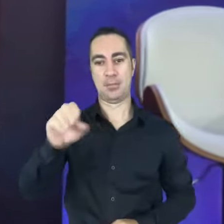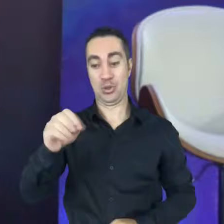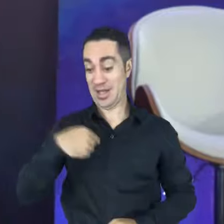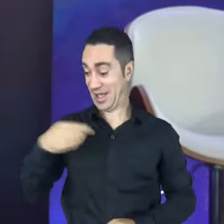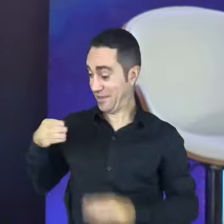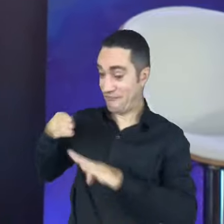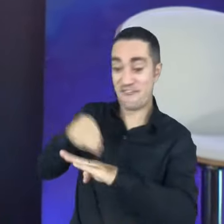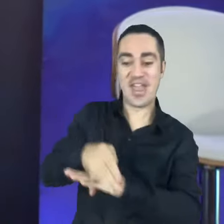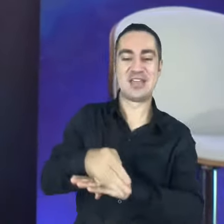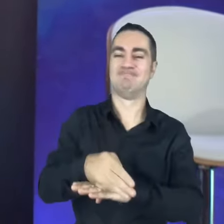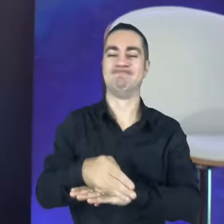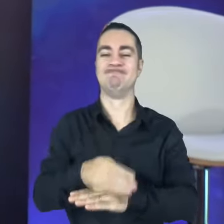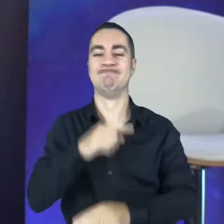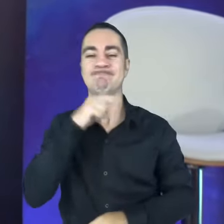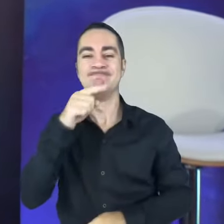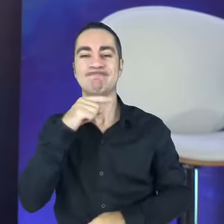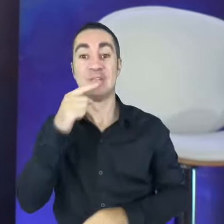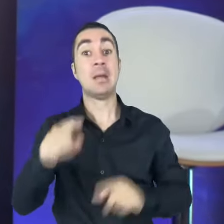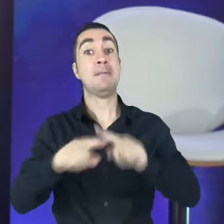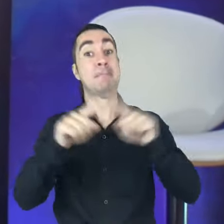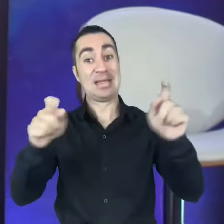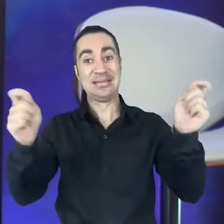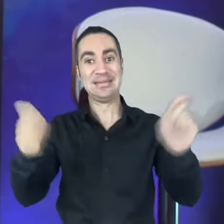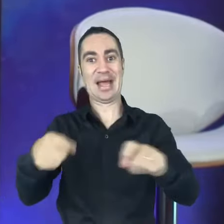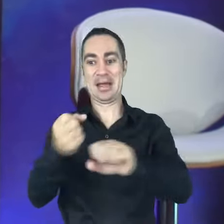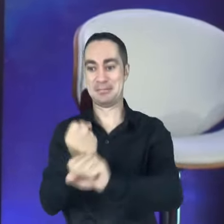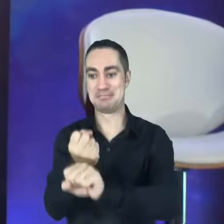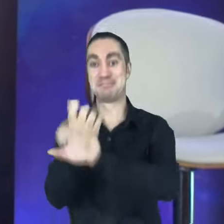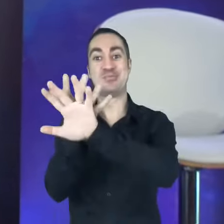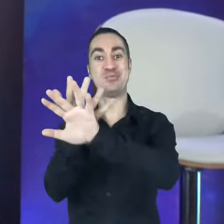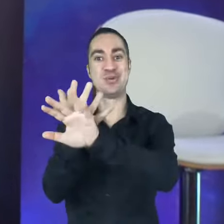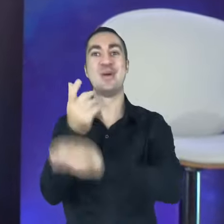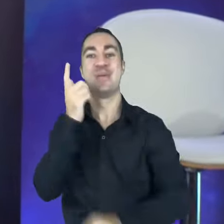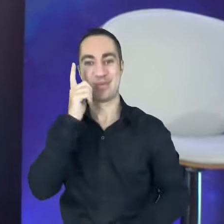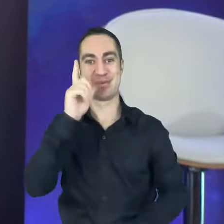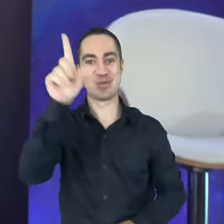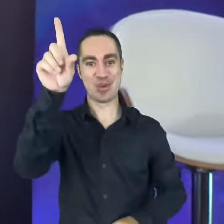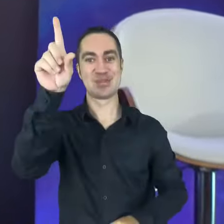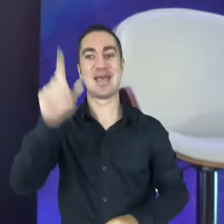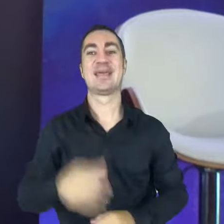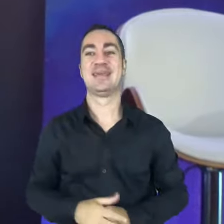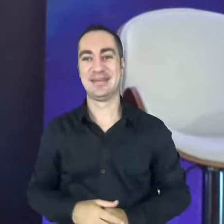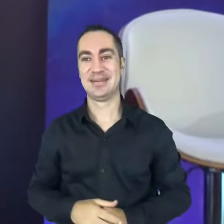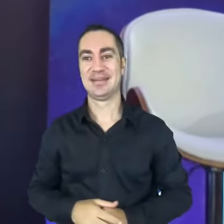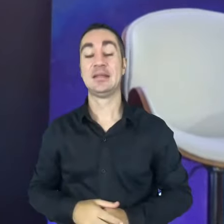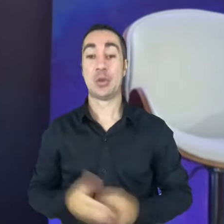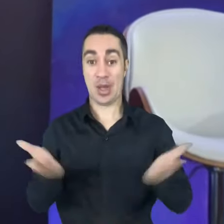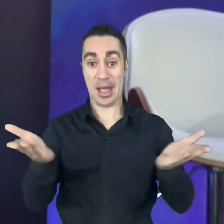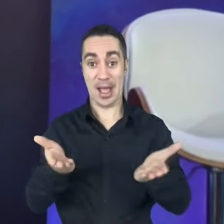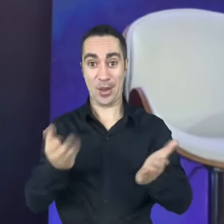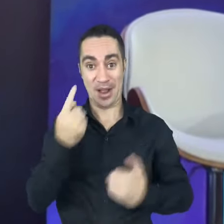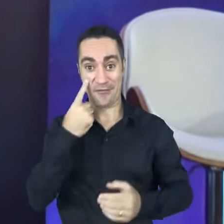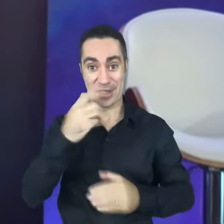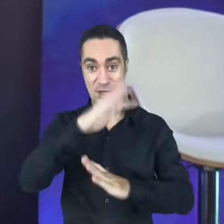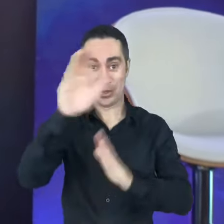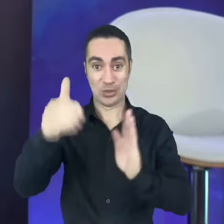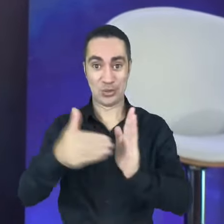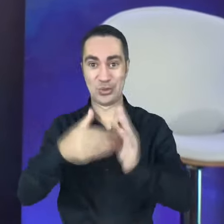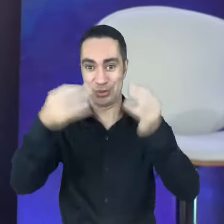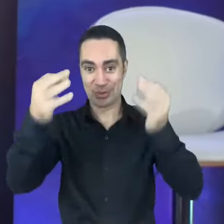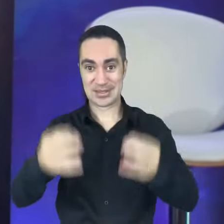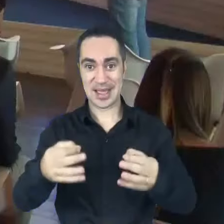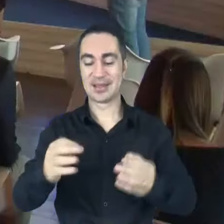o lado bom da pandemia é que a gente aprendeu a trabalhar no online, né, e no presencial. Então, está tudo certo. Carlo, que prazer ter